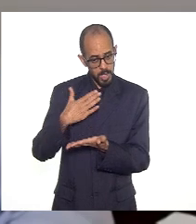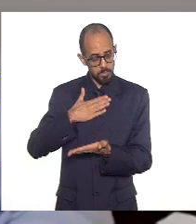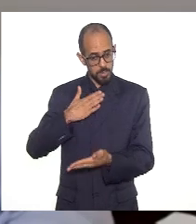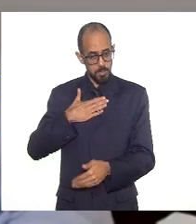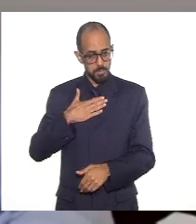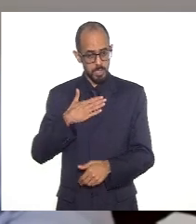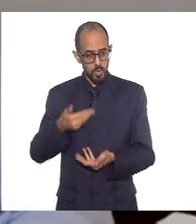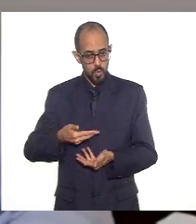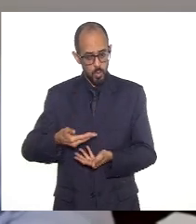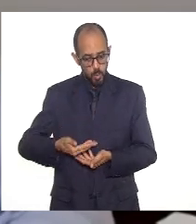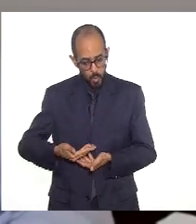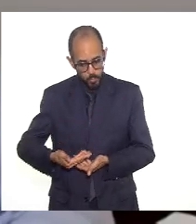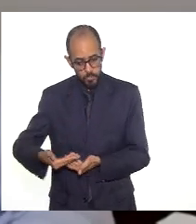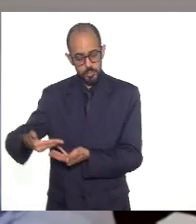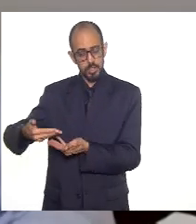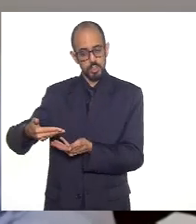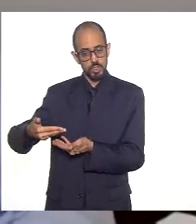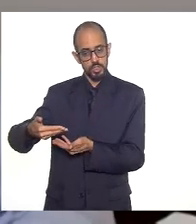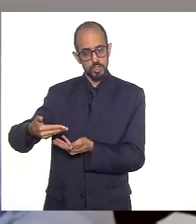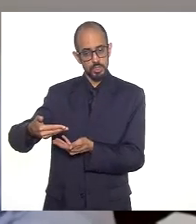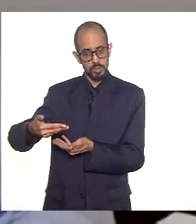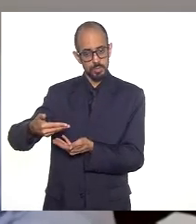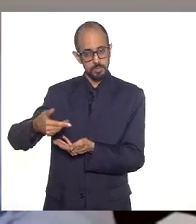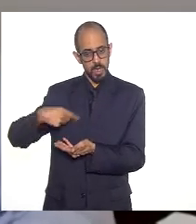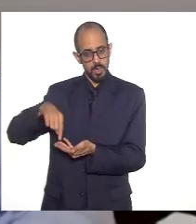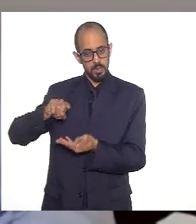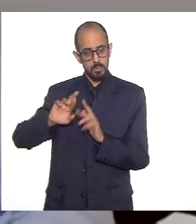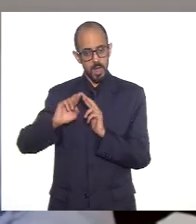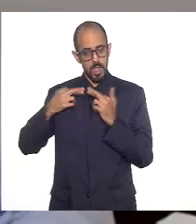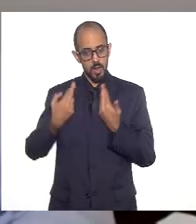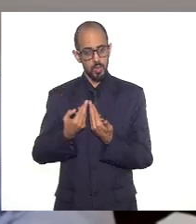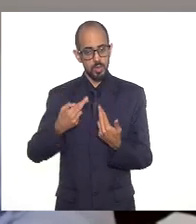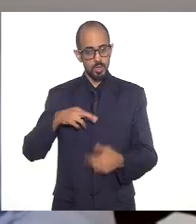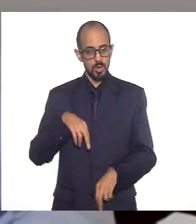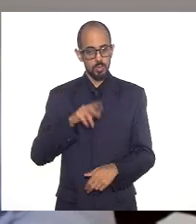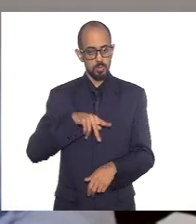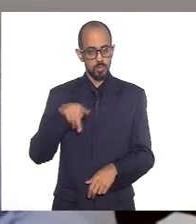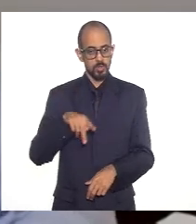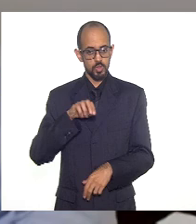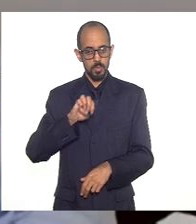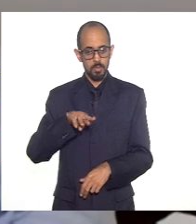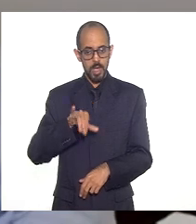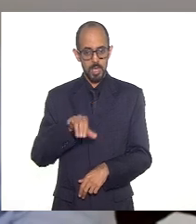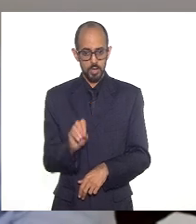convite para participar de uma reunião do professor Mário Sérgio, do Colégio Estadual Souza Aguiar,